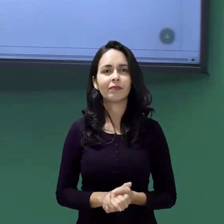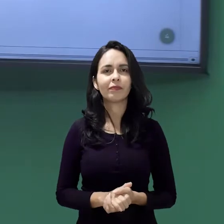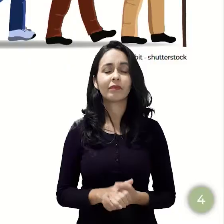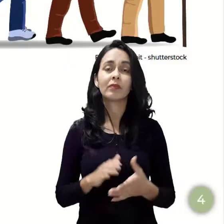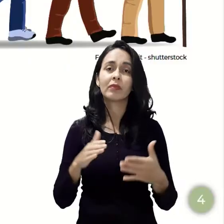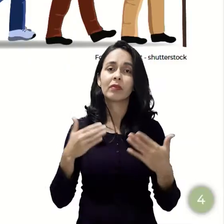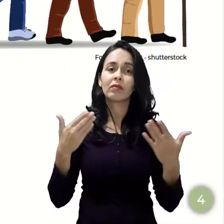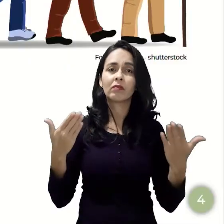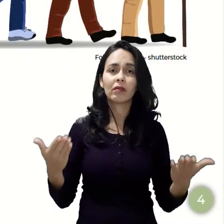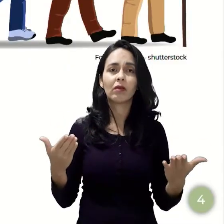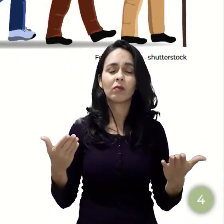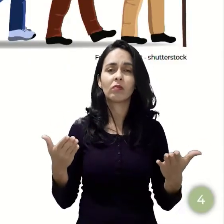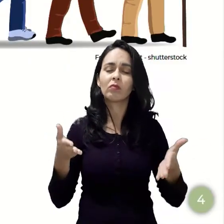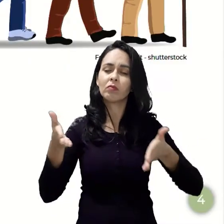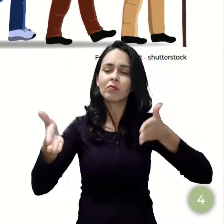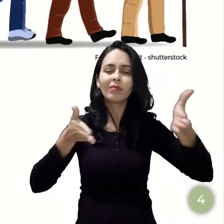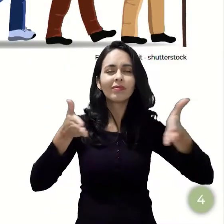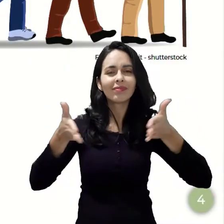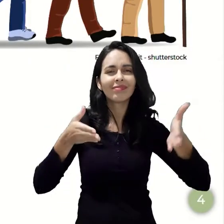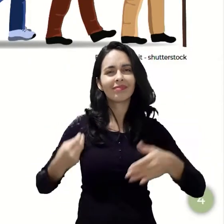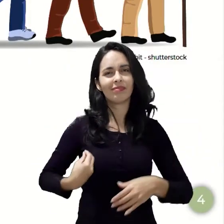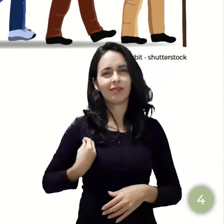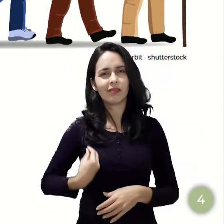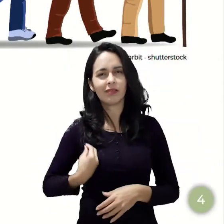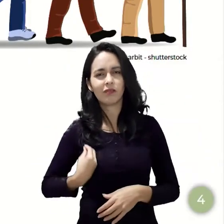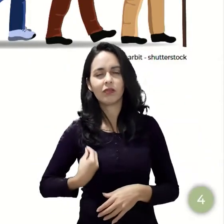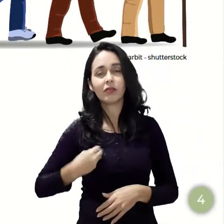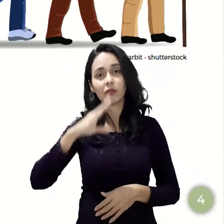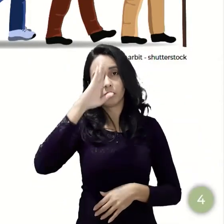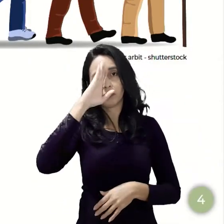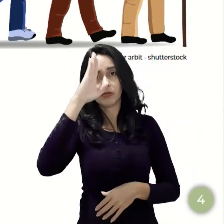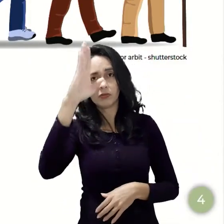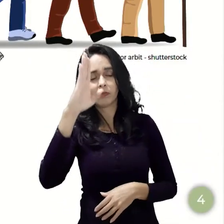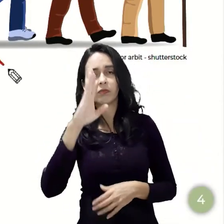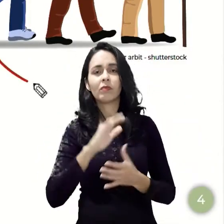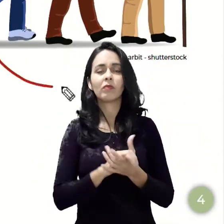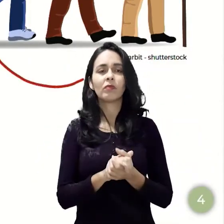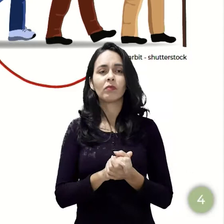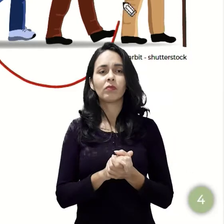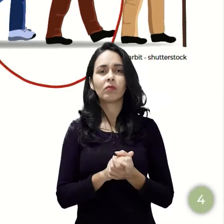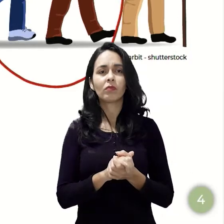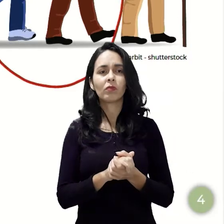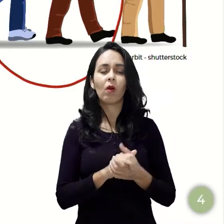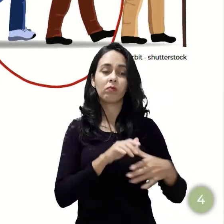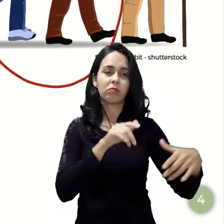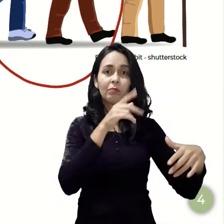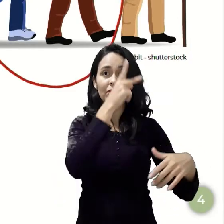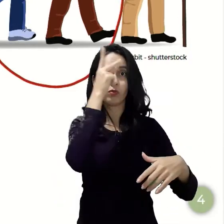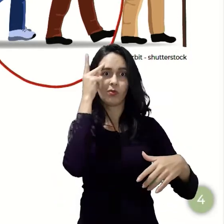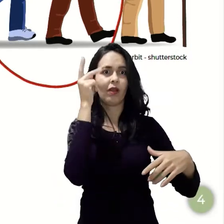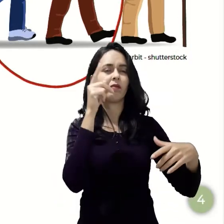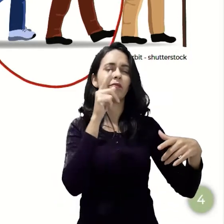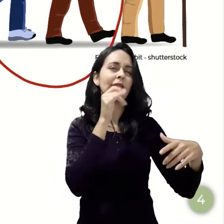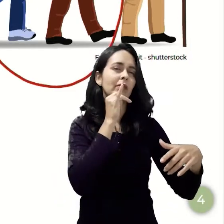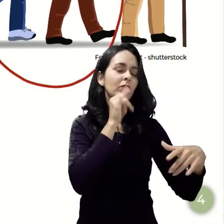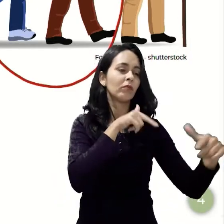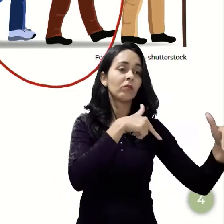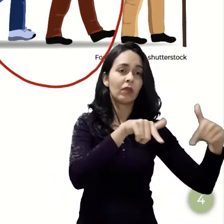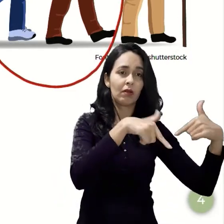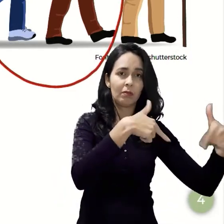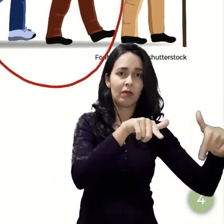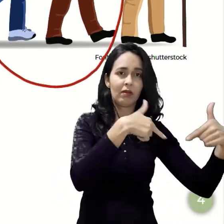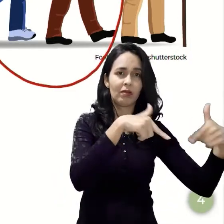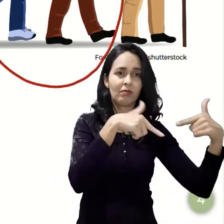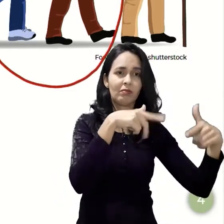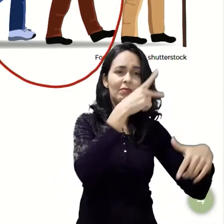Então essa fase da vida principalmente a fase do trabalho é